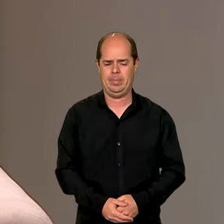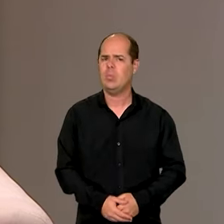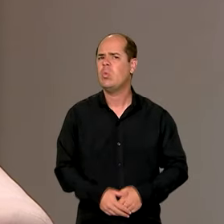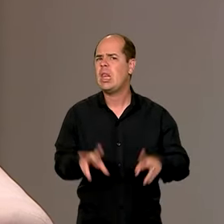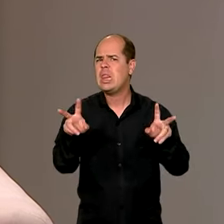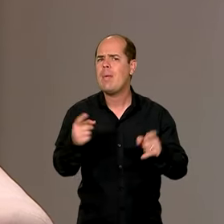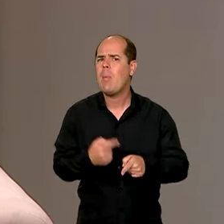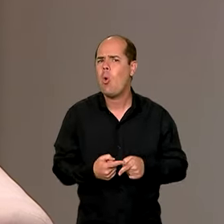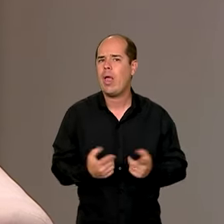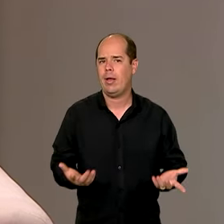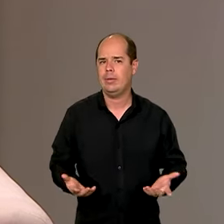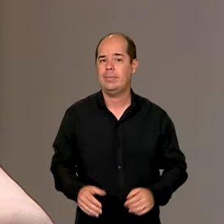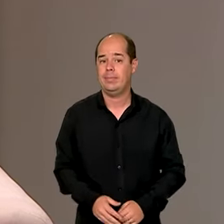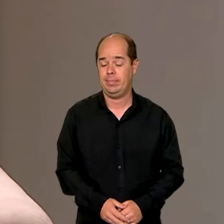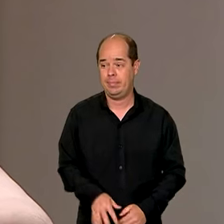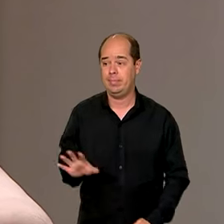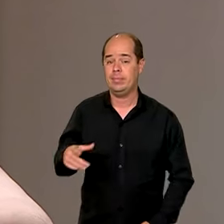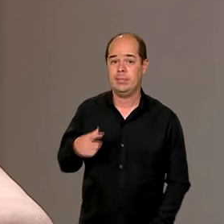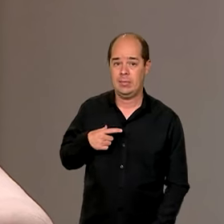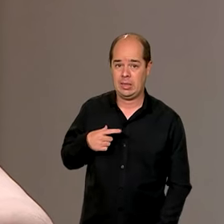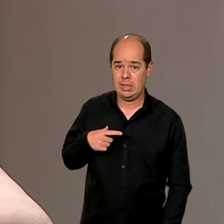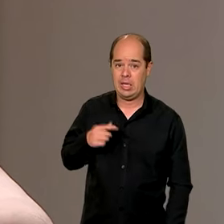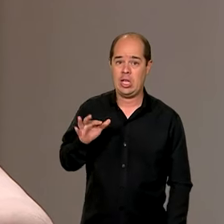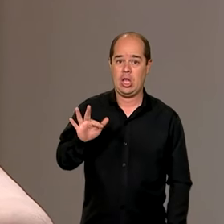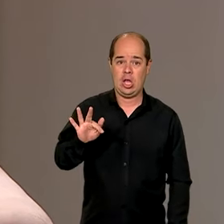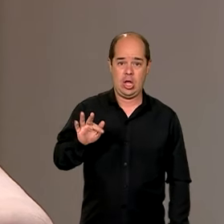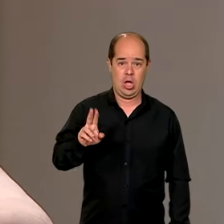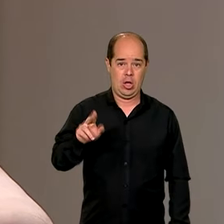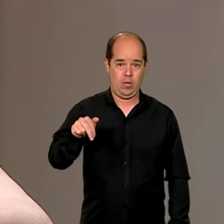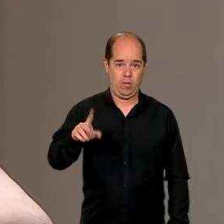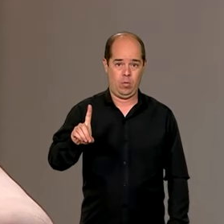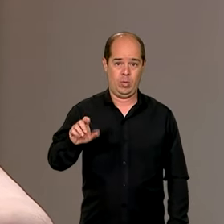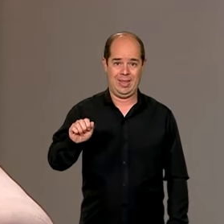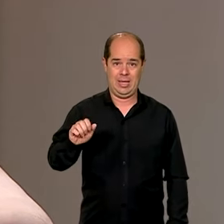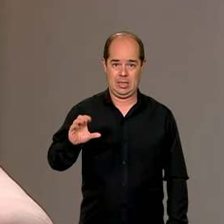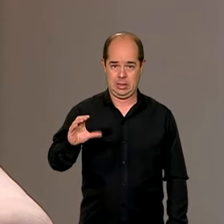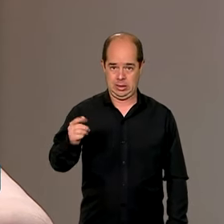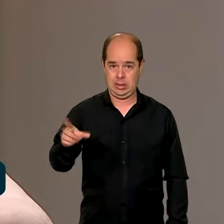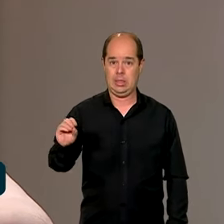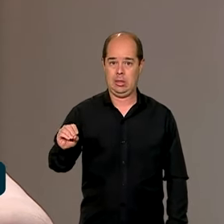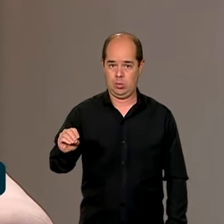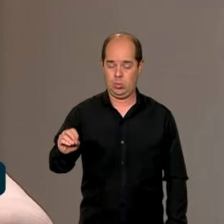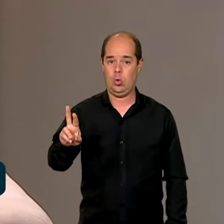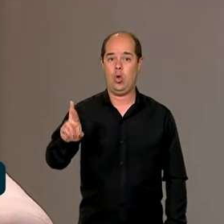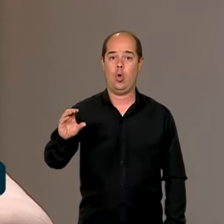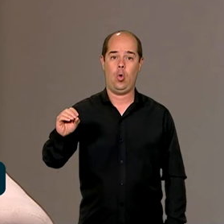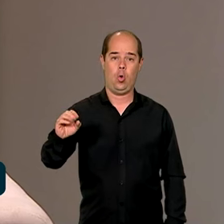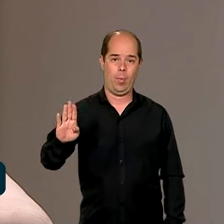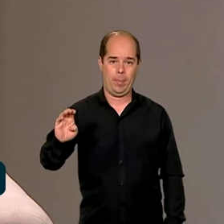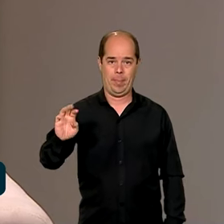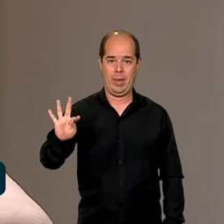uma discussão com a Fundação Roberto Marinho, que também patrocina o prêmio, né? Isso nós tivemos